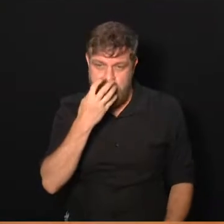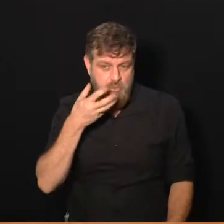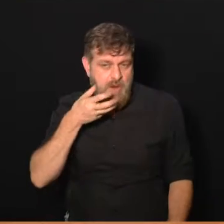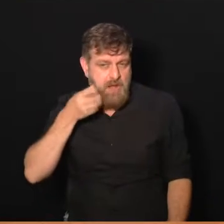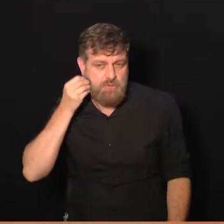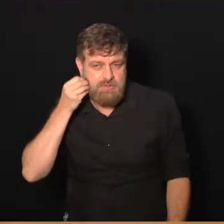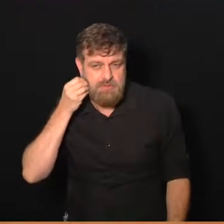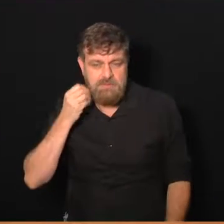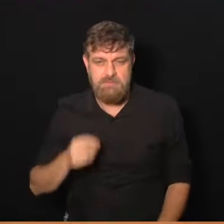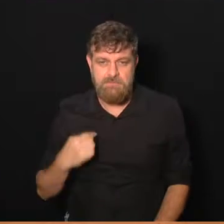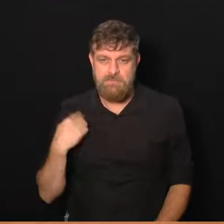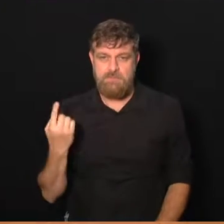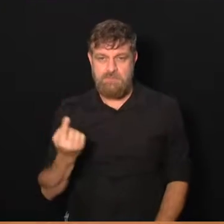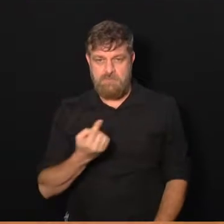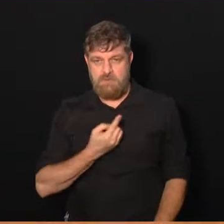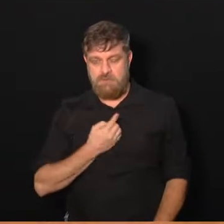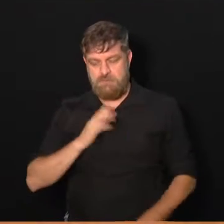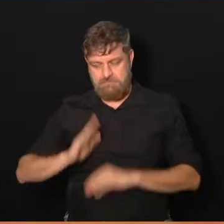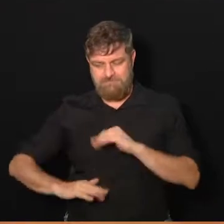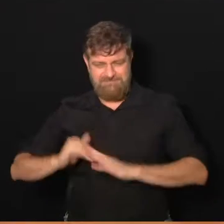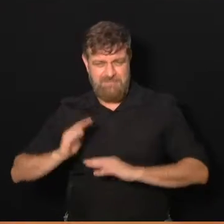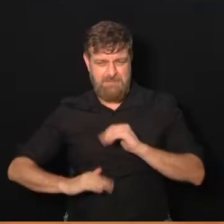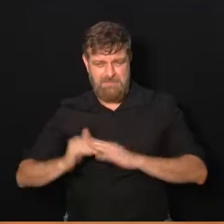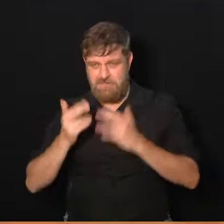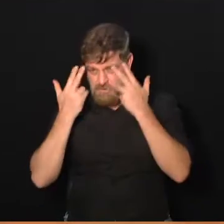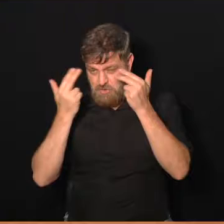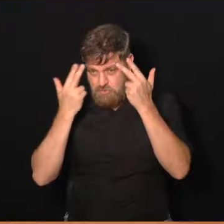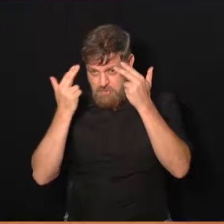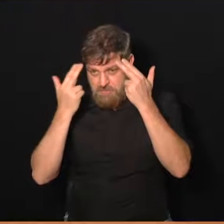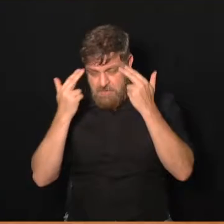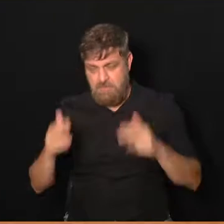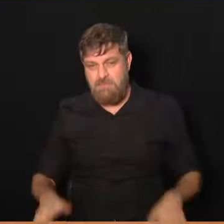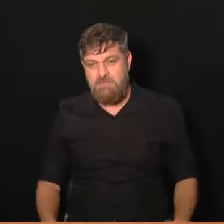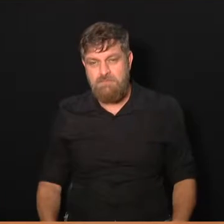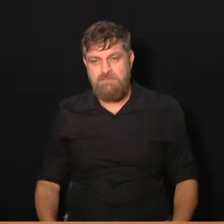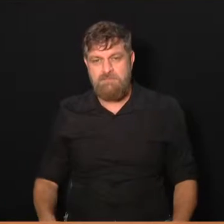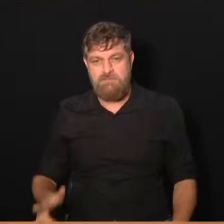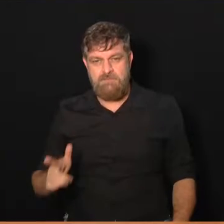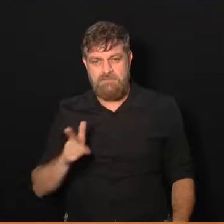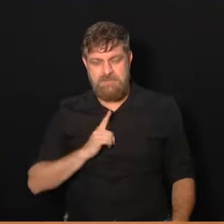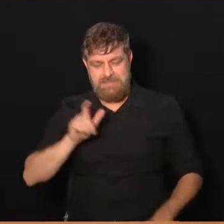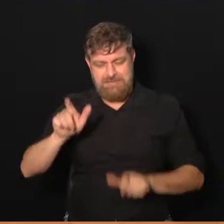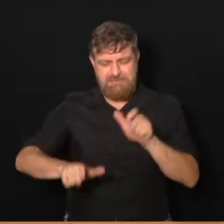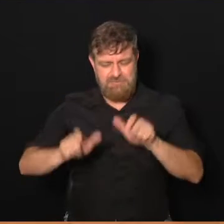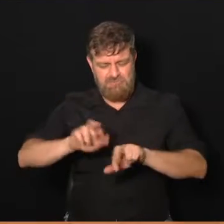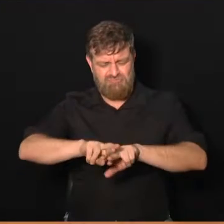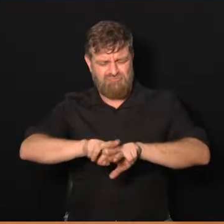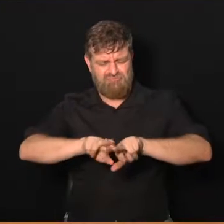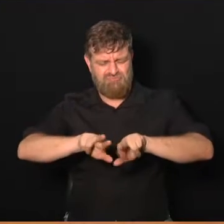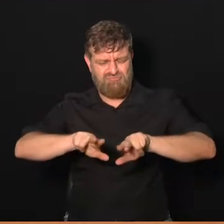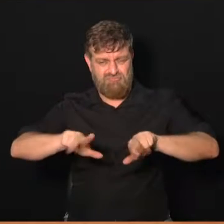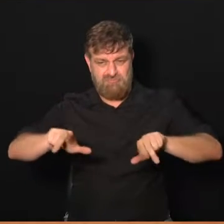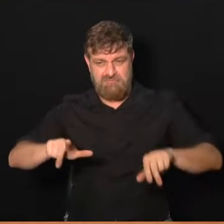doado, né? Nós, protetores, fazemos muito isso. E existem muitas pessoas